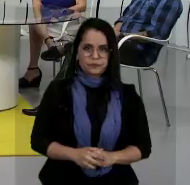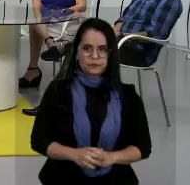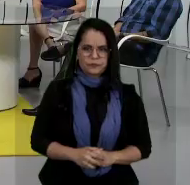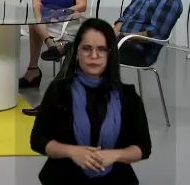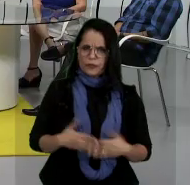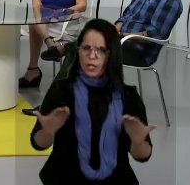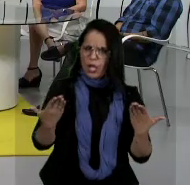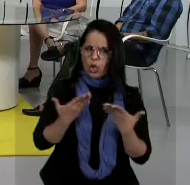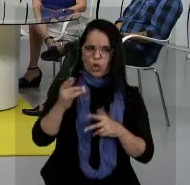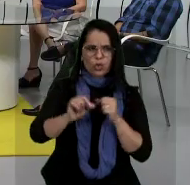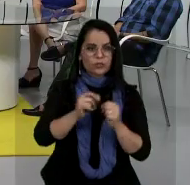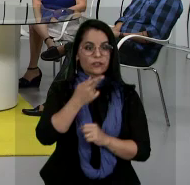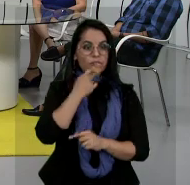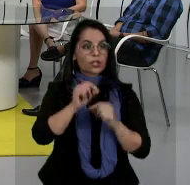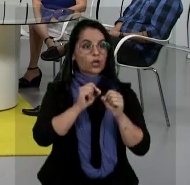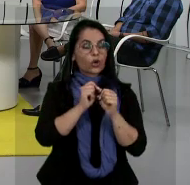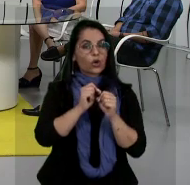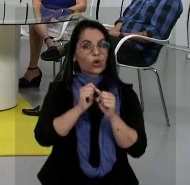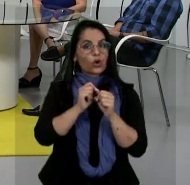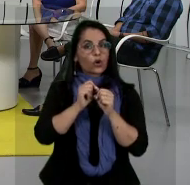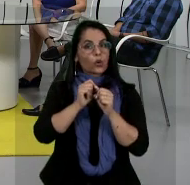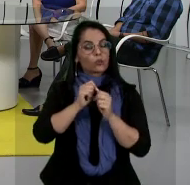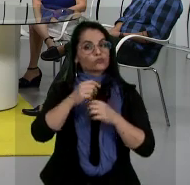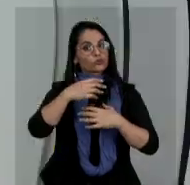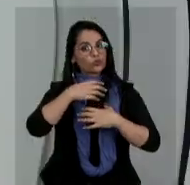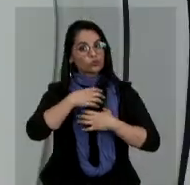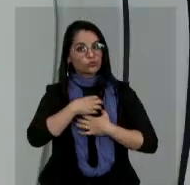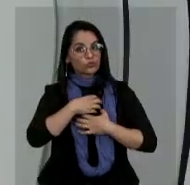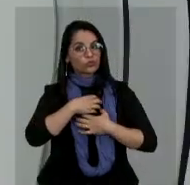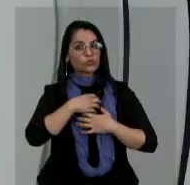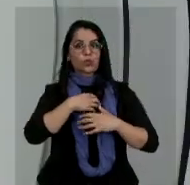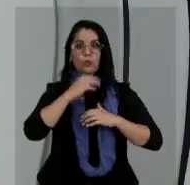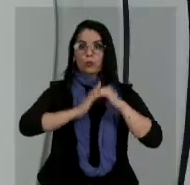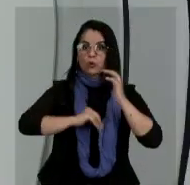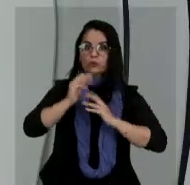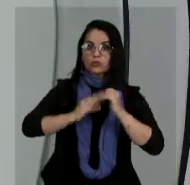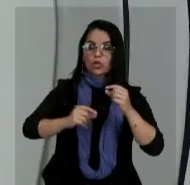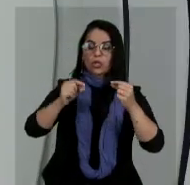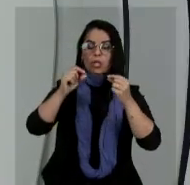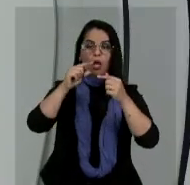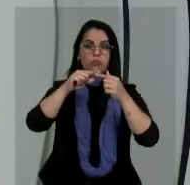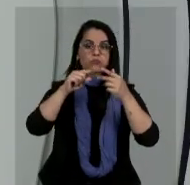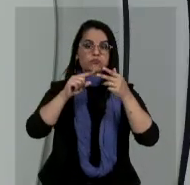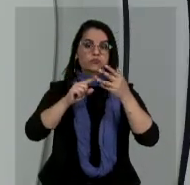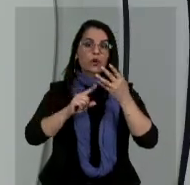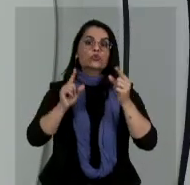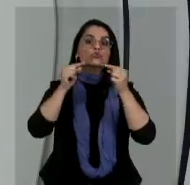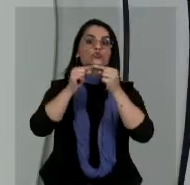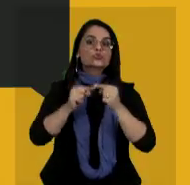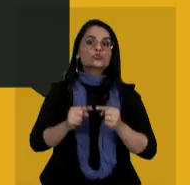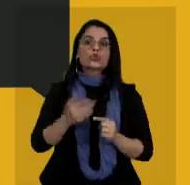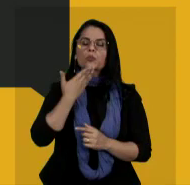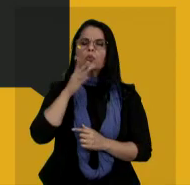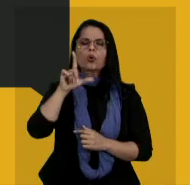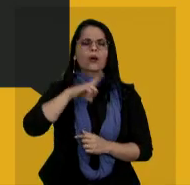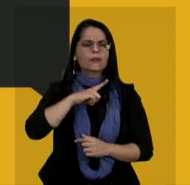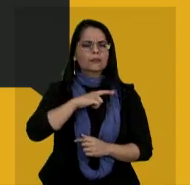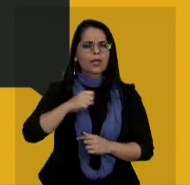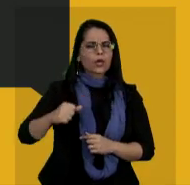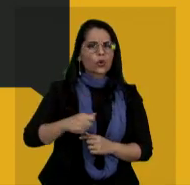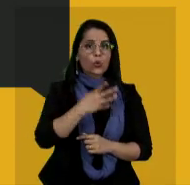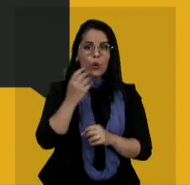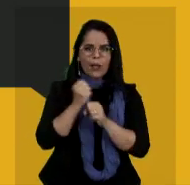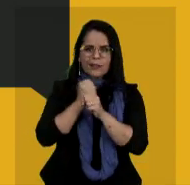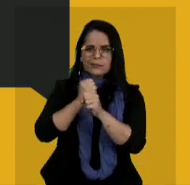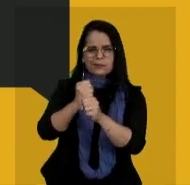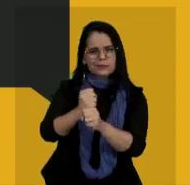então agora vamos falar das modalidades de atuação do intérprete de Libras, né? Quantos anos,